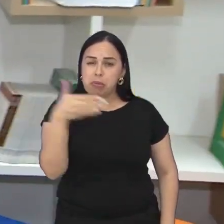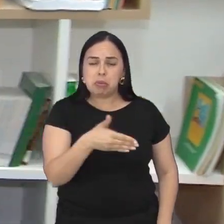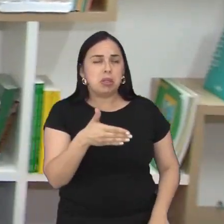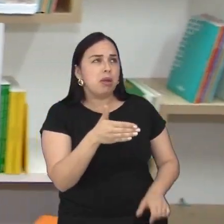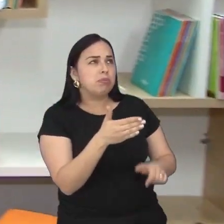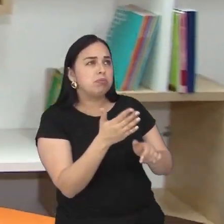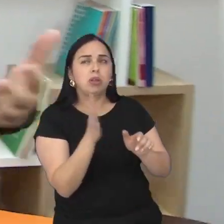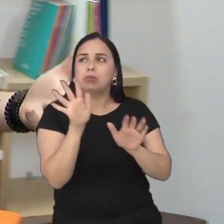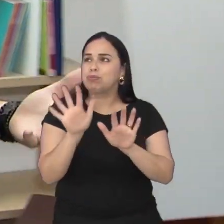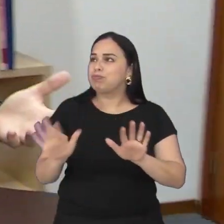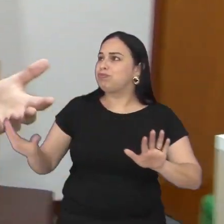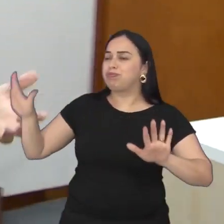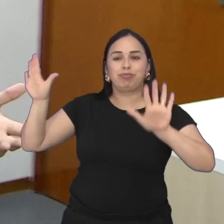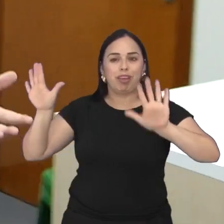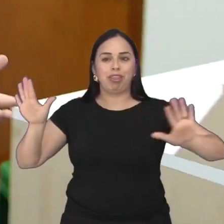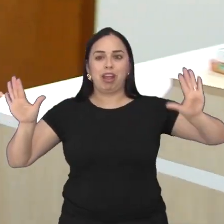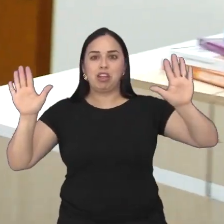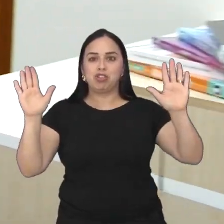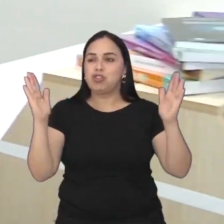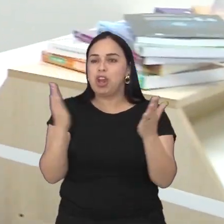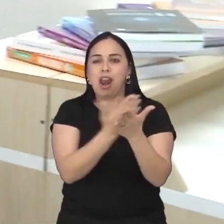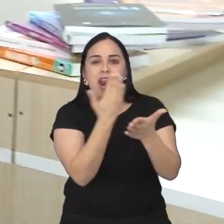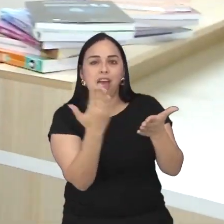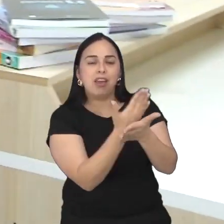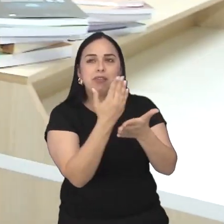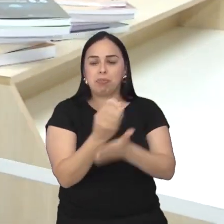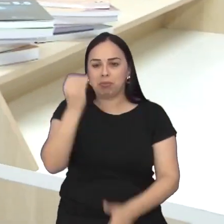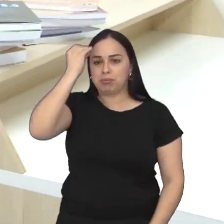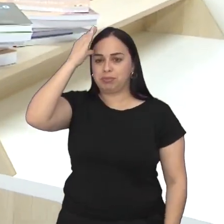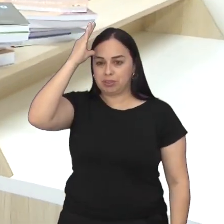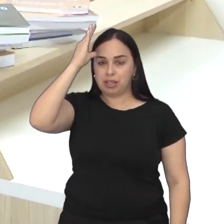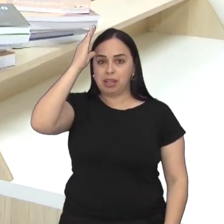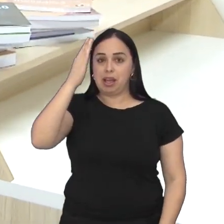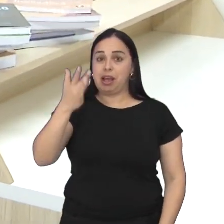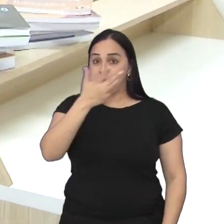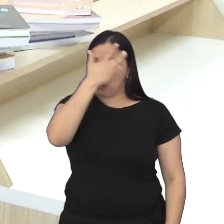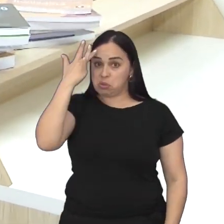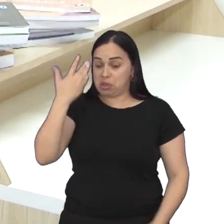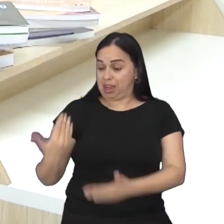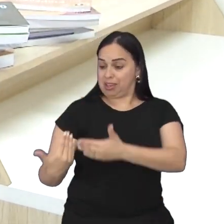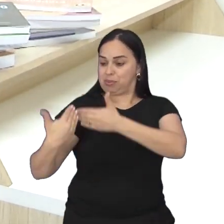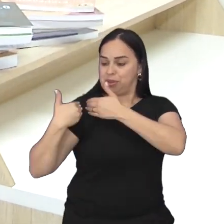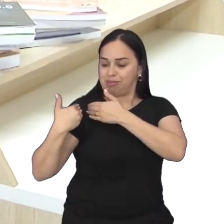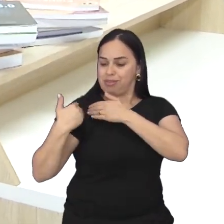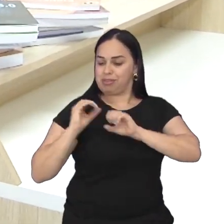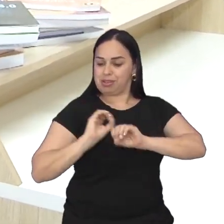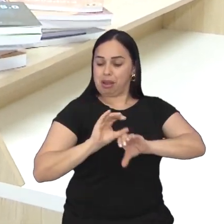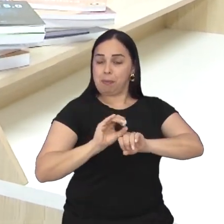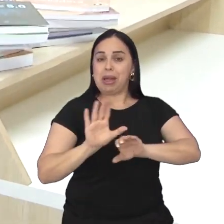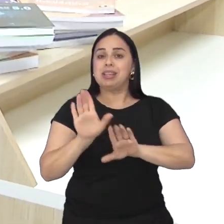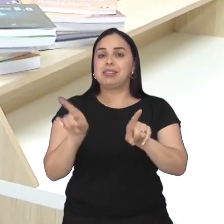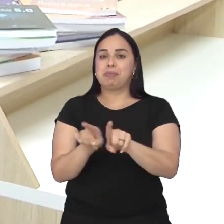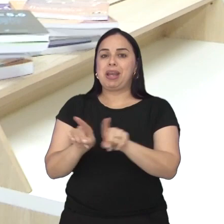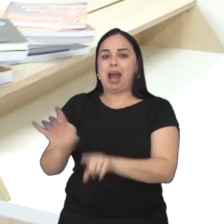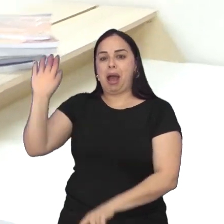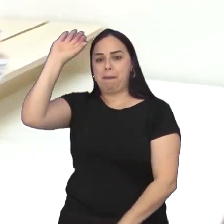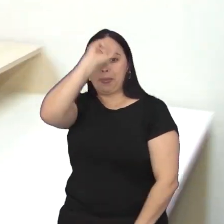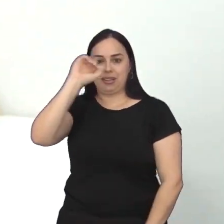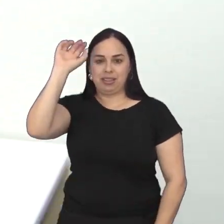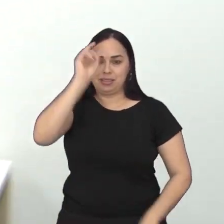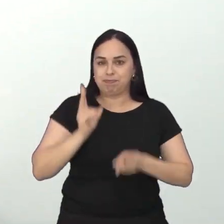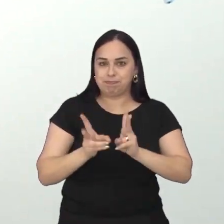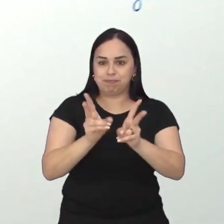têm acesso a um mundo de conhecimento. Tudo para que quem é responsável por ensinar nunca pare de